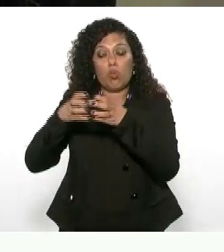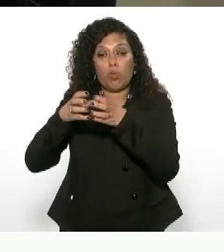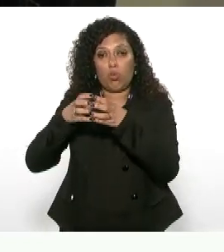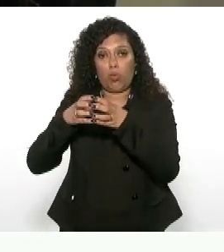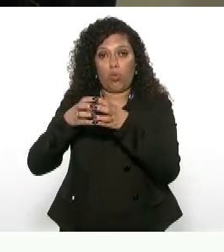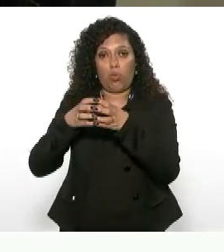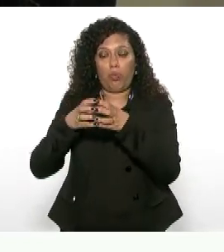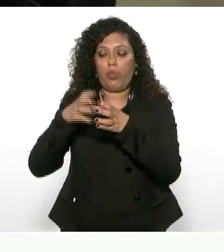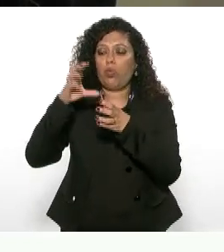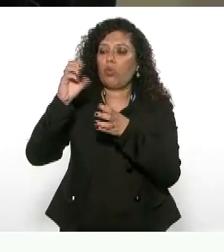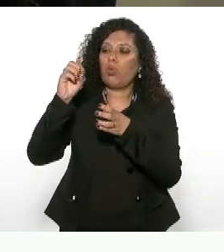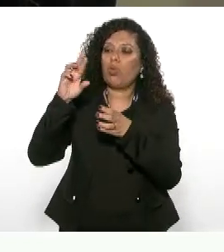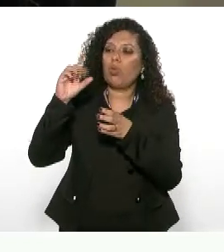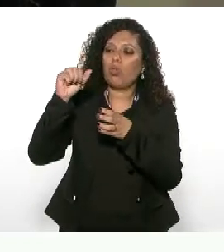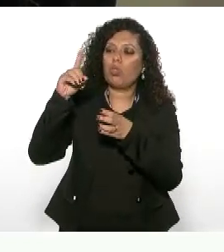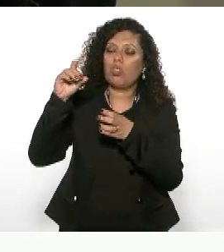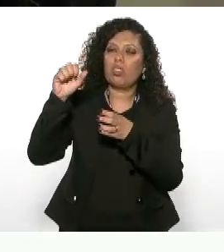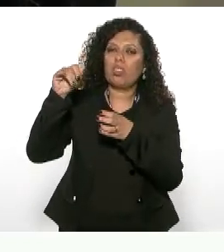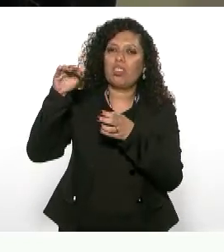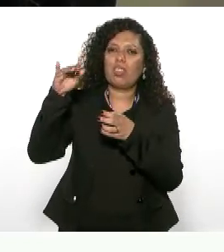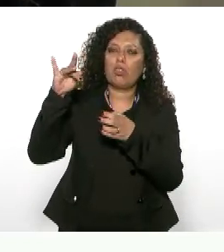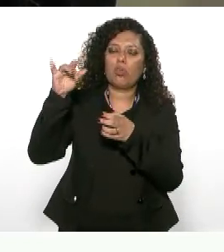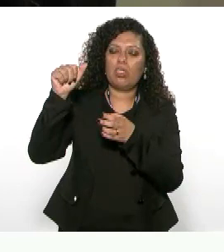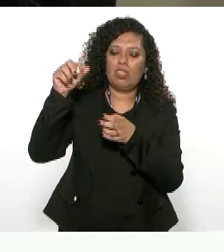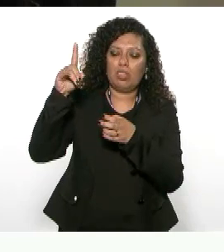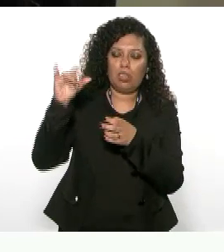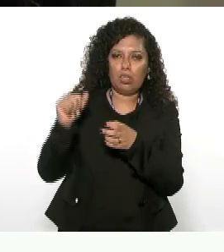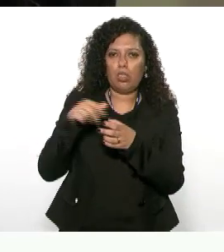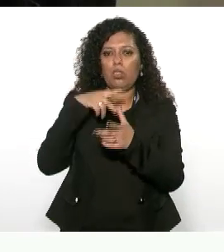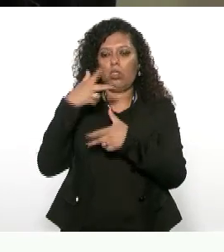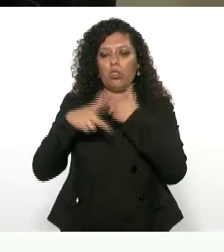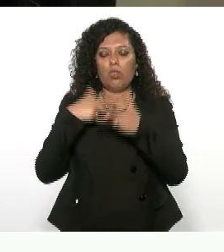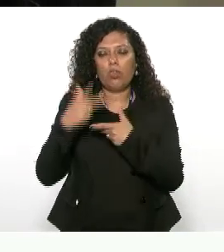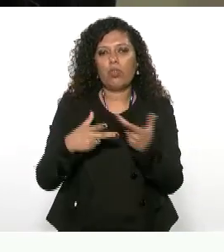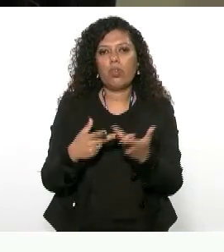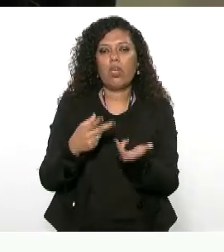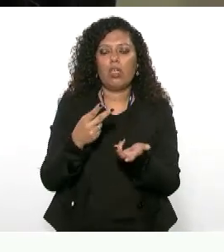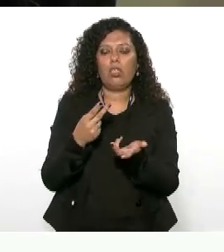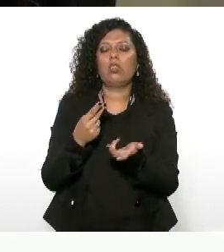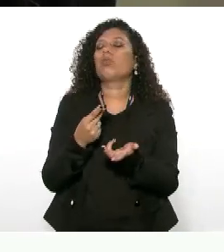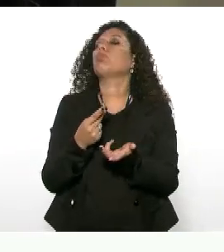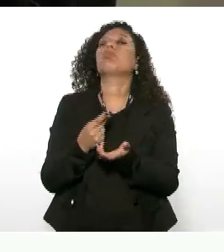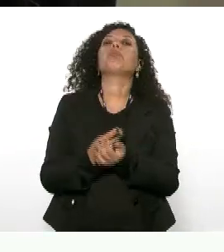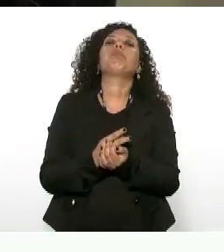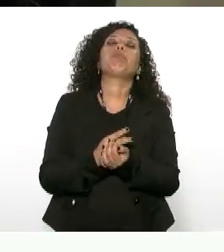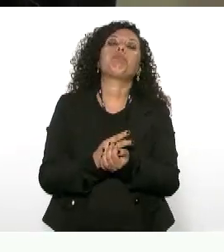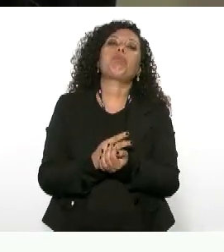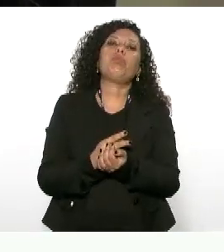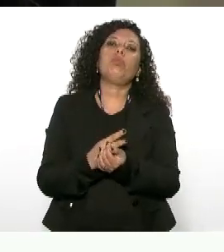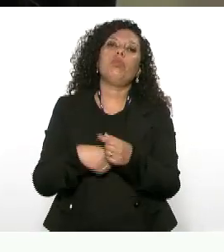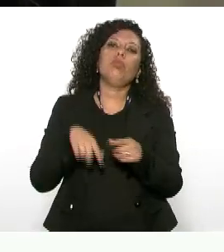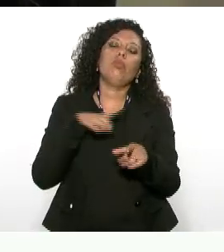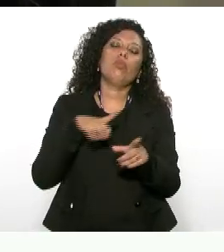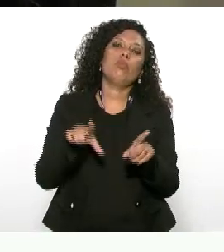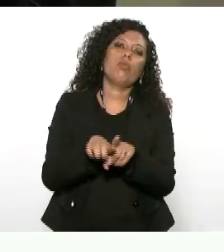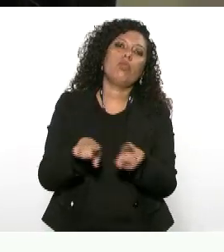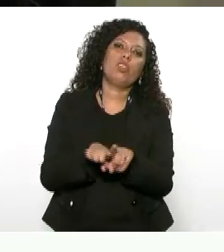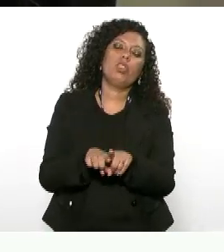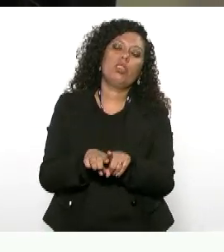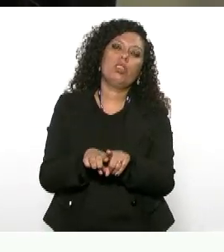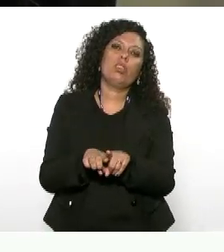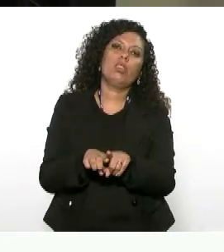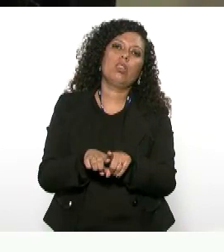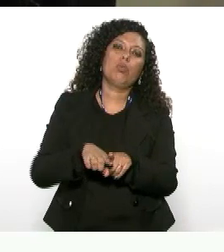específica, que é a coordenadoria de repasse do fundo a fundo, e existe também na